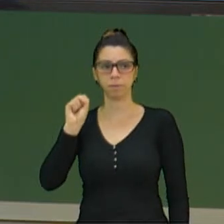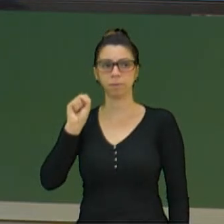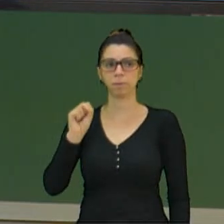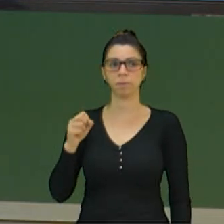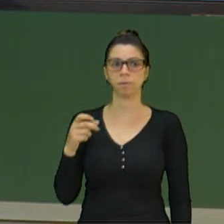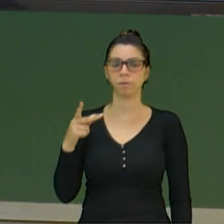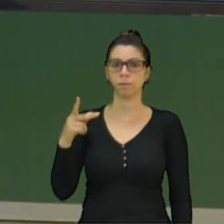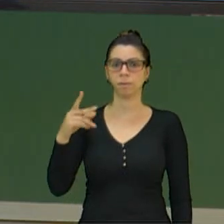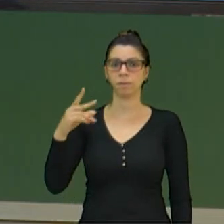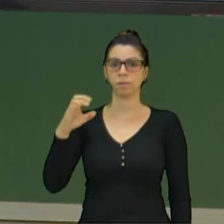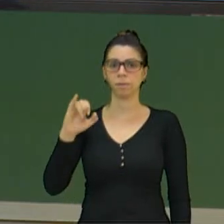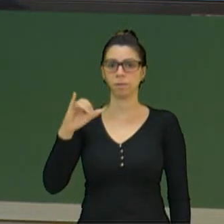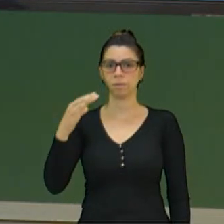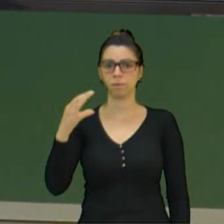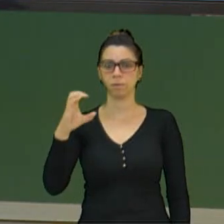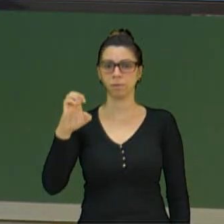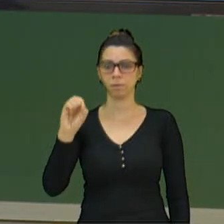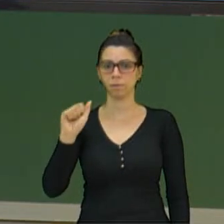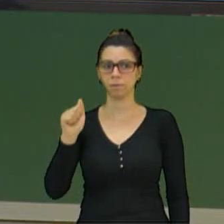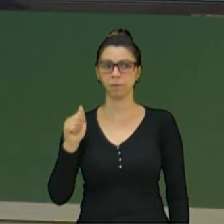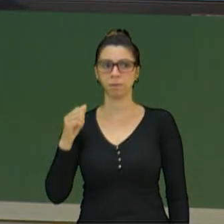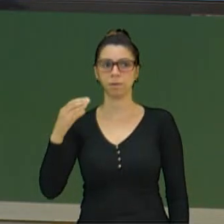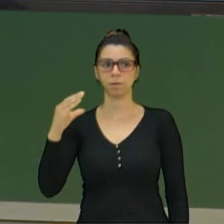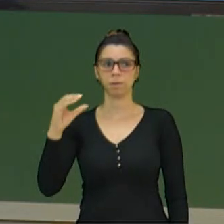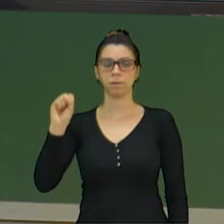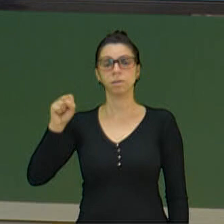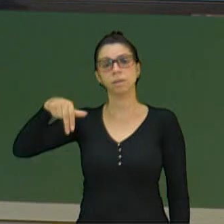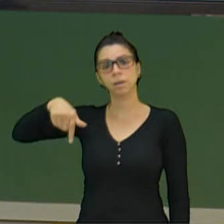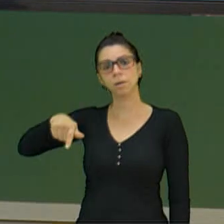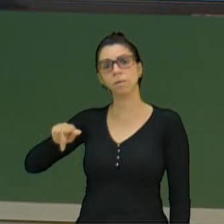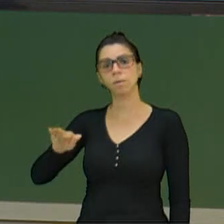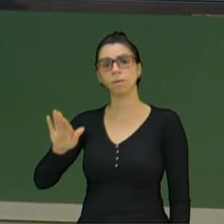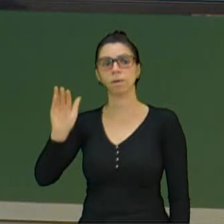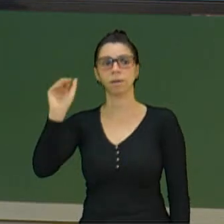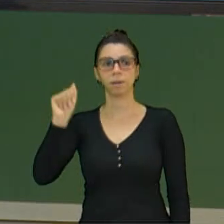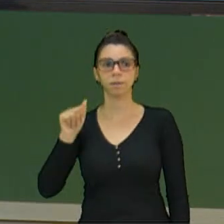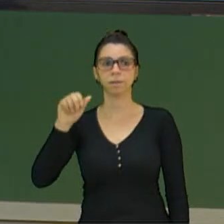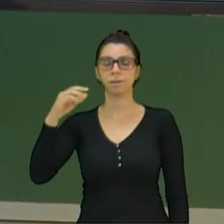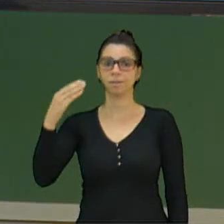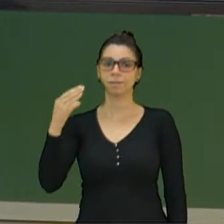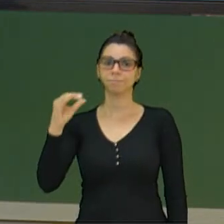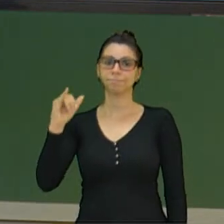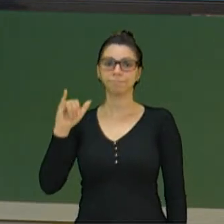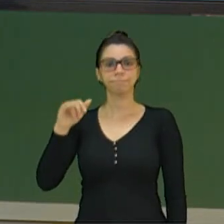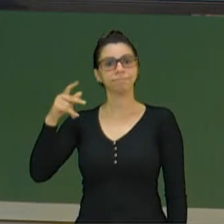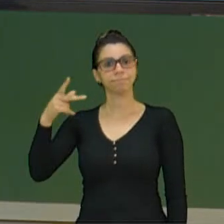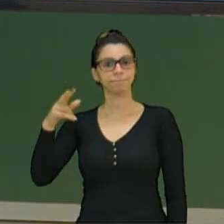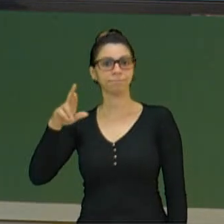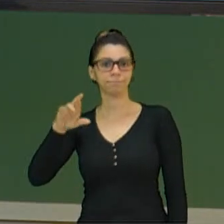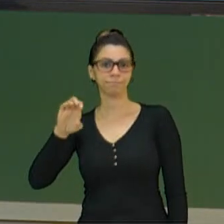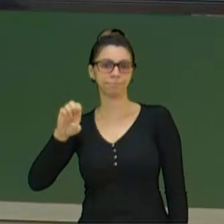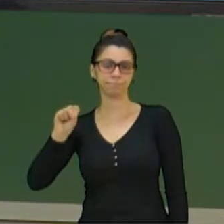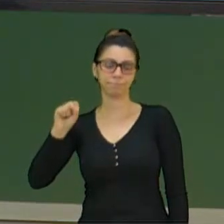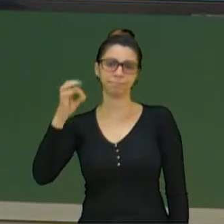gimnospermas, píceas, sequoias e ciprestes, que são todas árvores que geralmente são muito